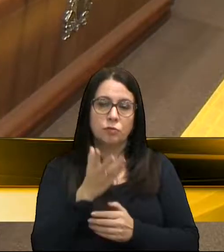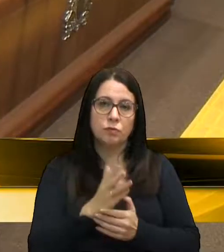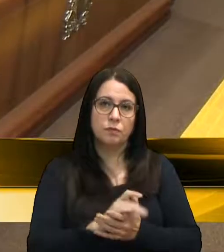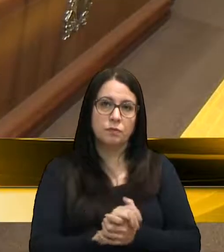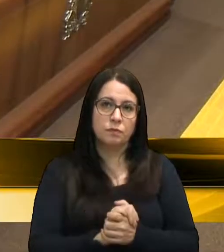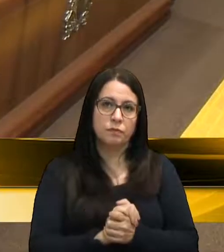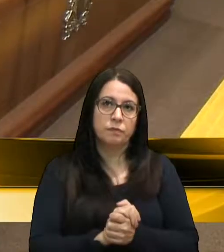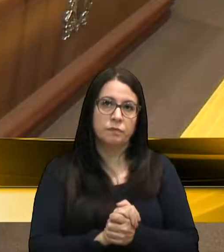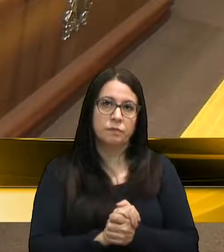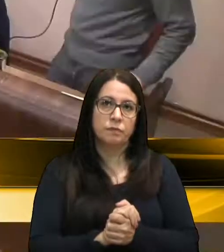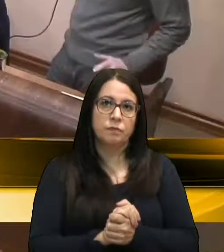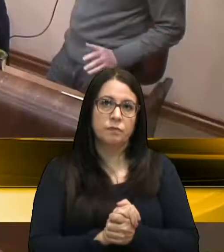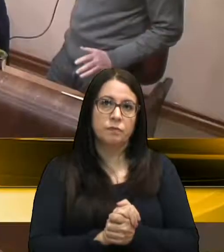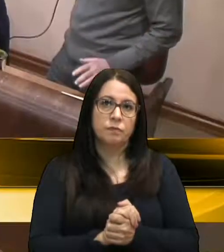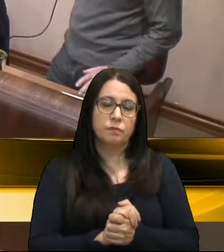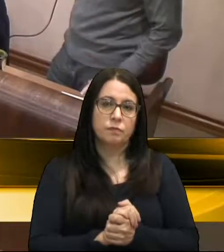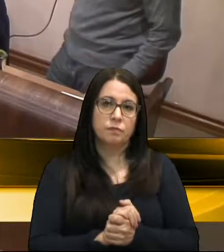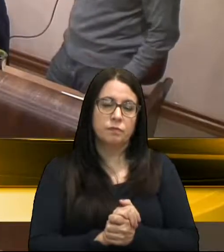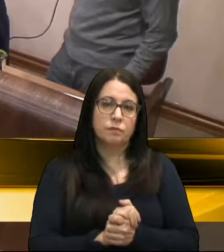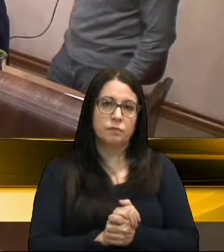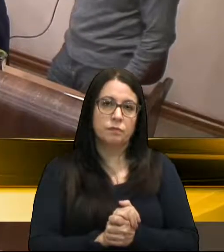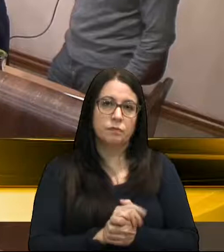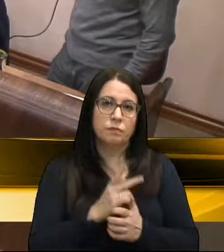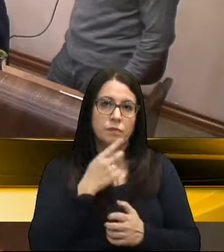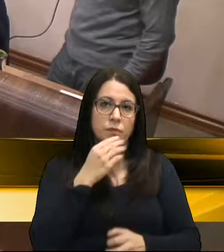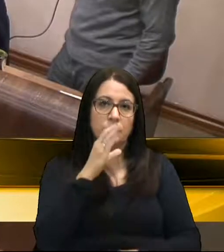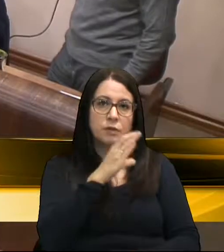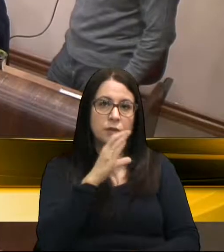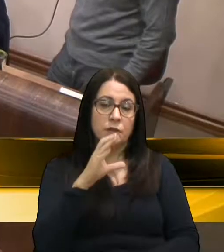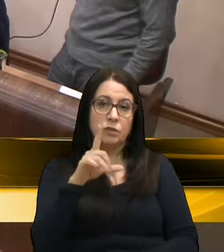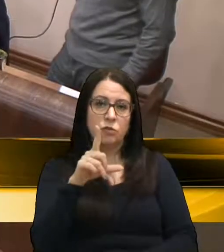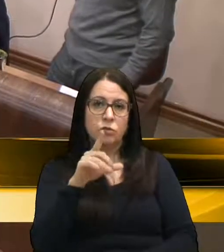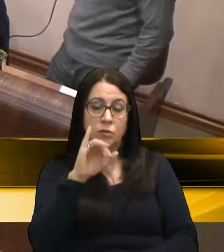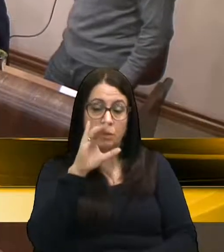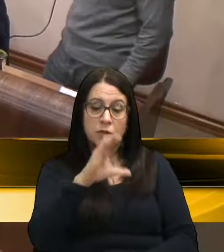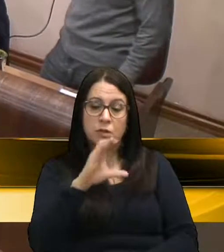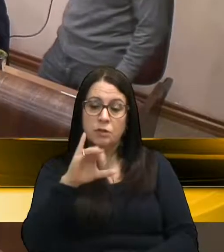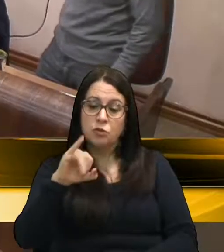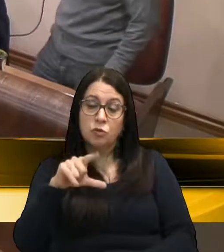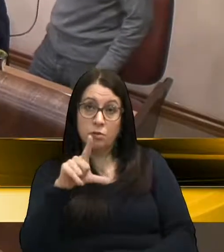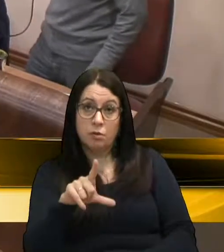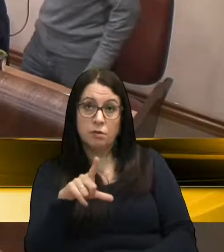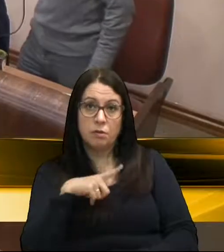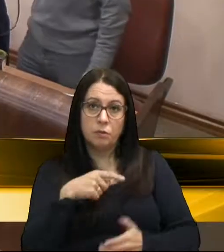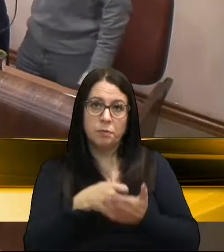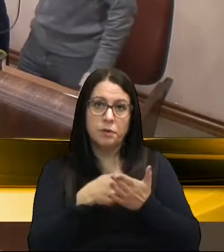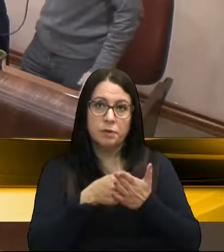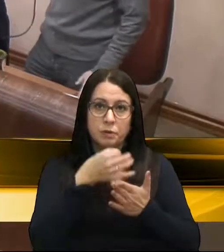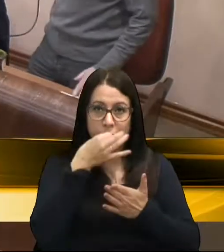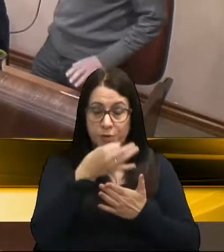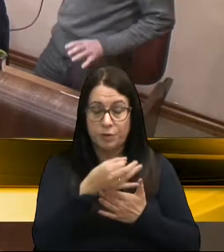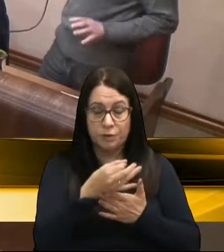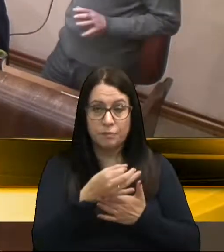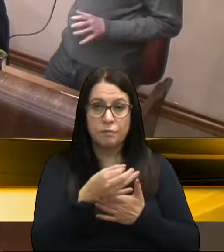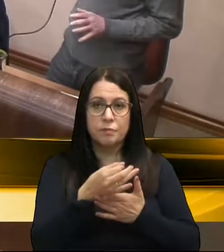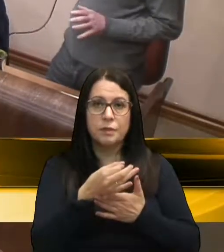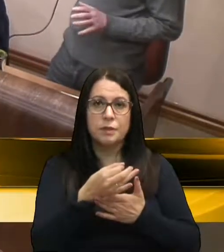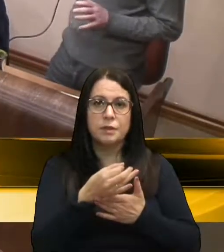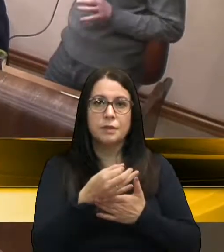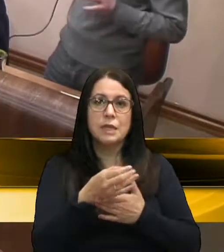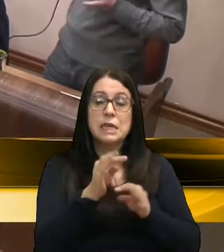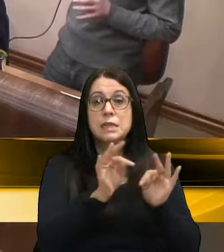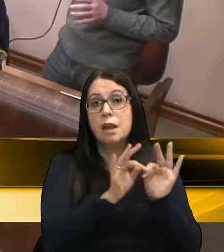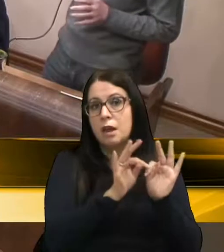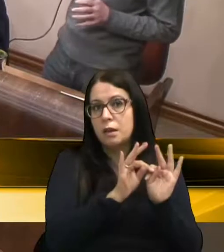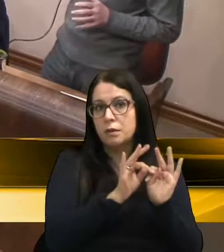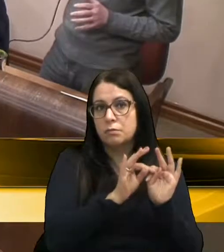eu diria o seguinte, que a CCJL ela tem a sua obrigação de emitir pareceres eminentemente técnicos,